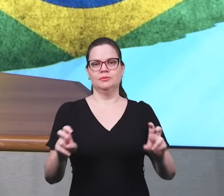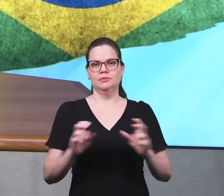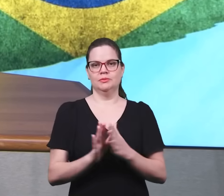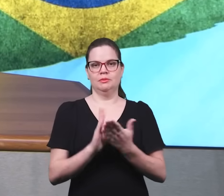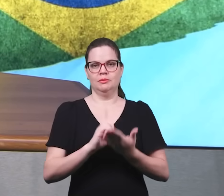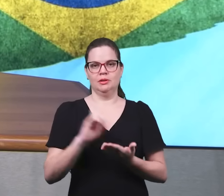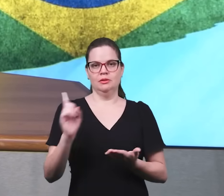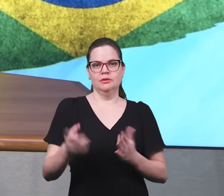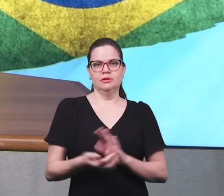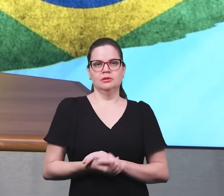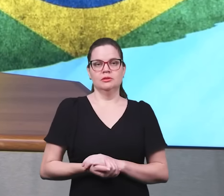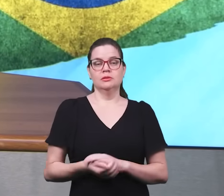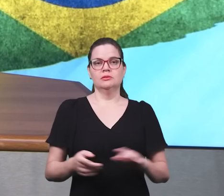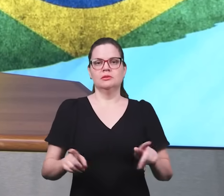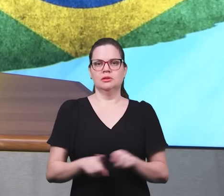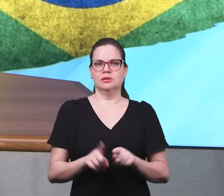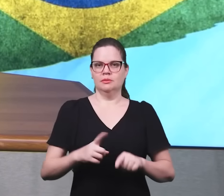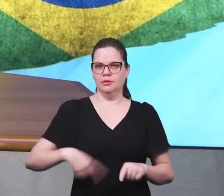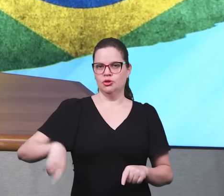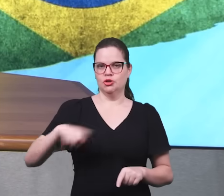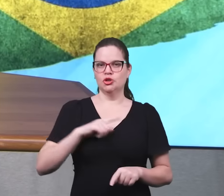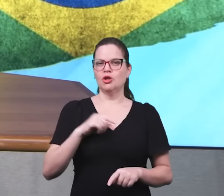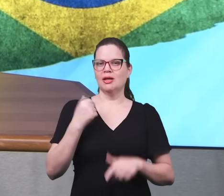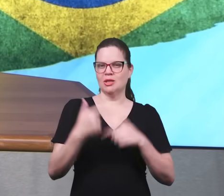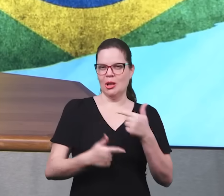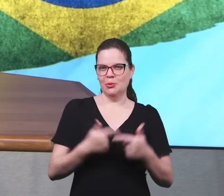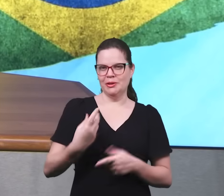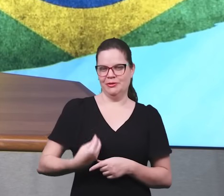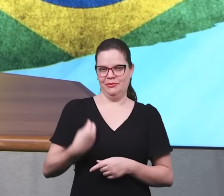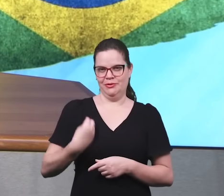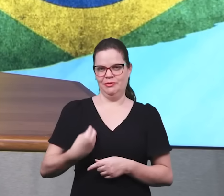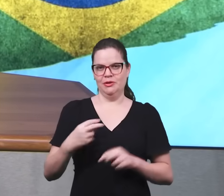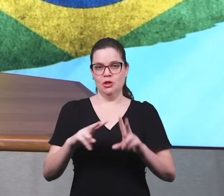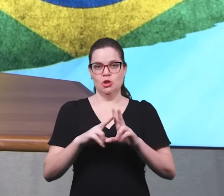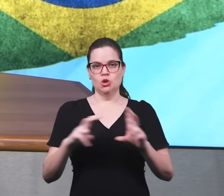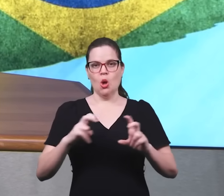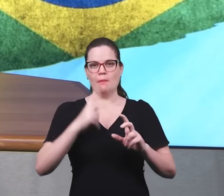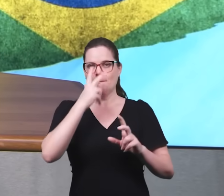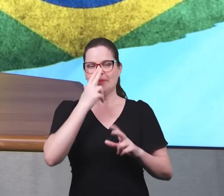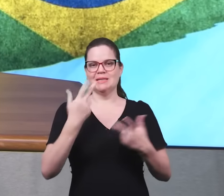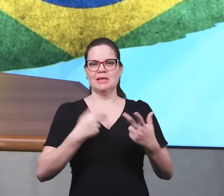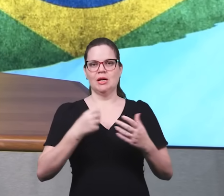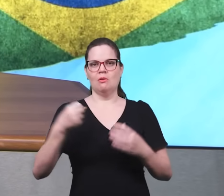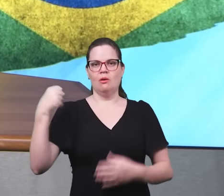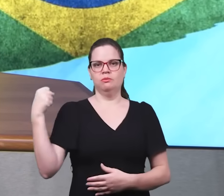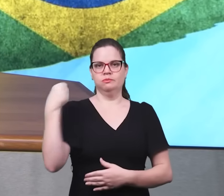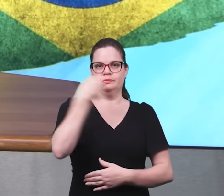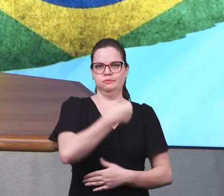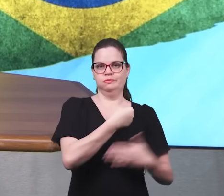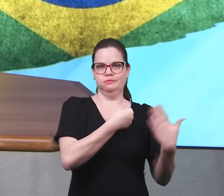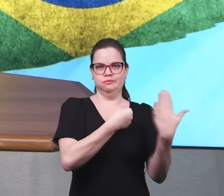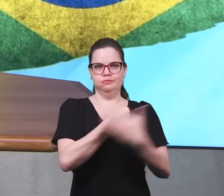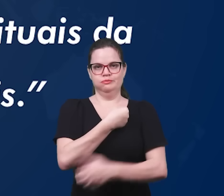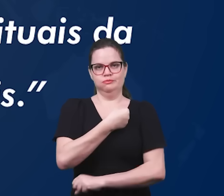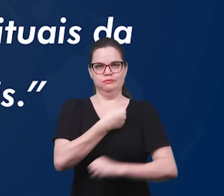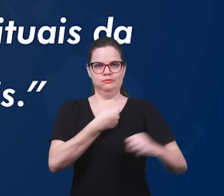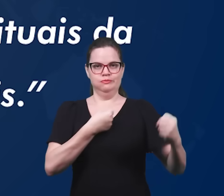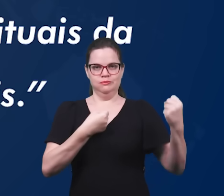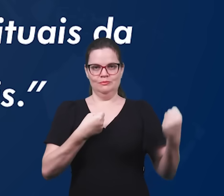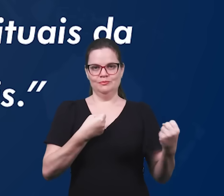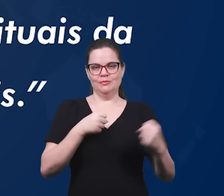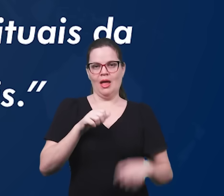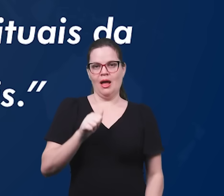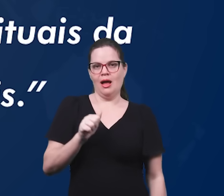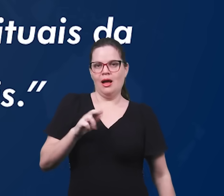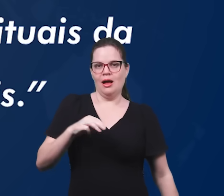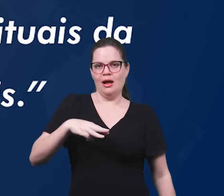respeito à luta que nós temos quando ele refere à armadura de Deus, no versículo 12, que diz o seguinte: